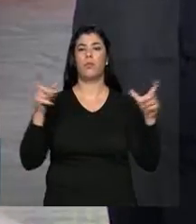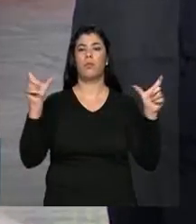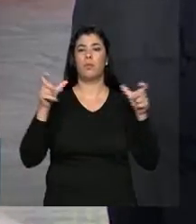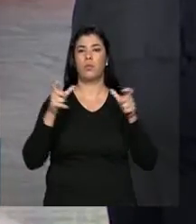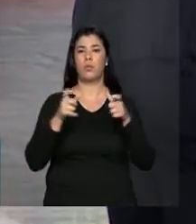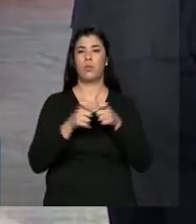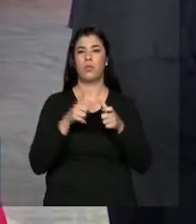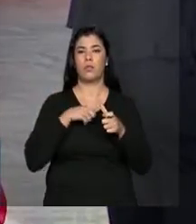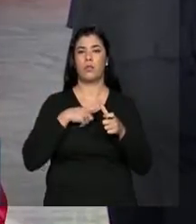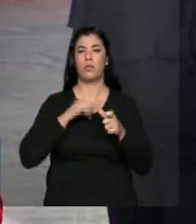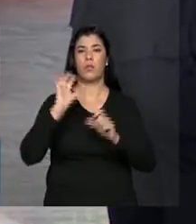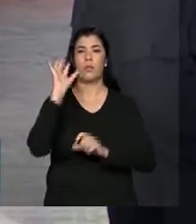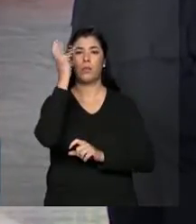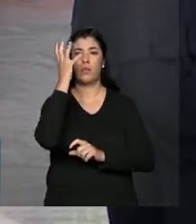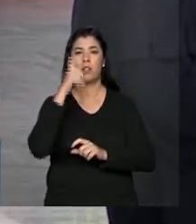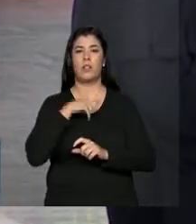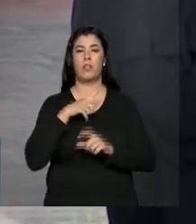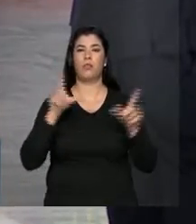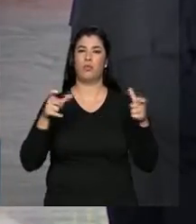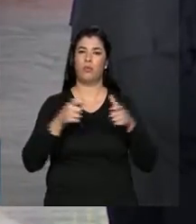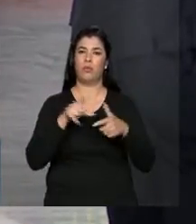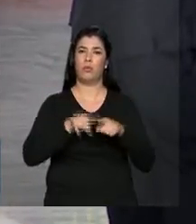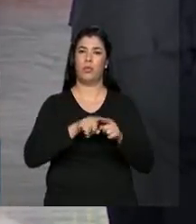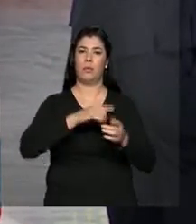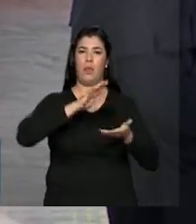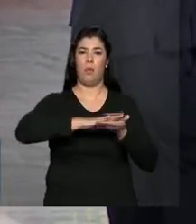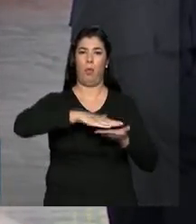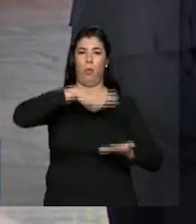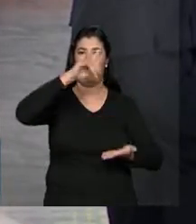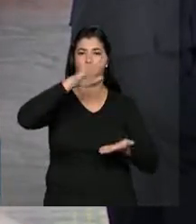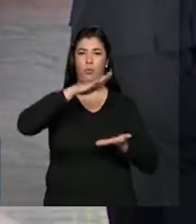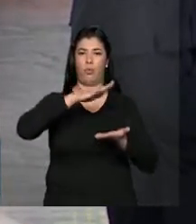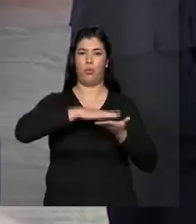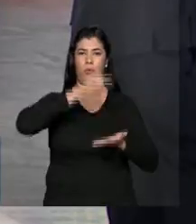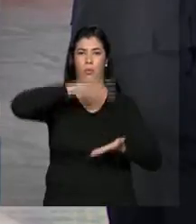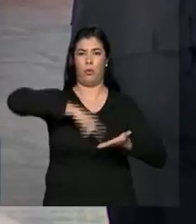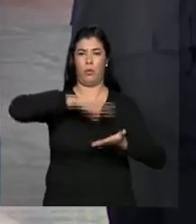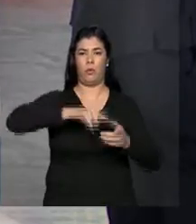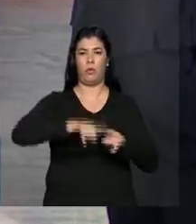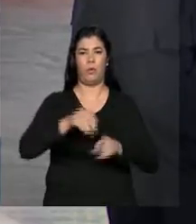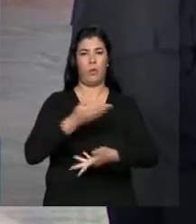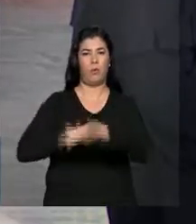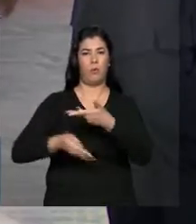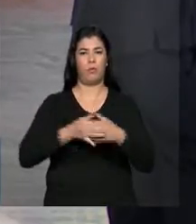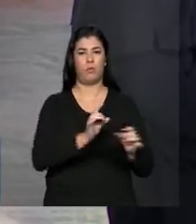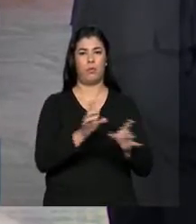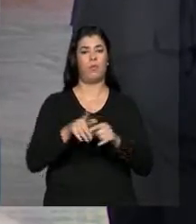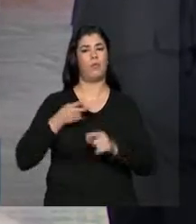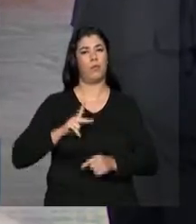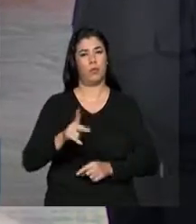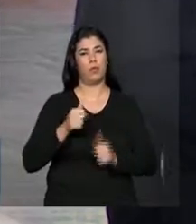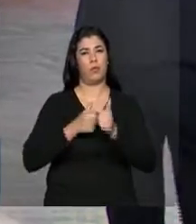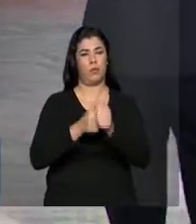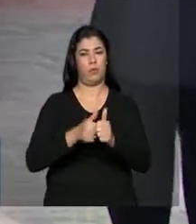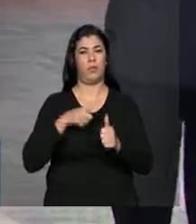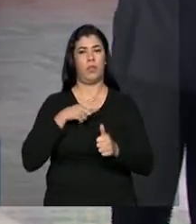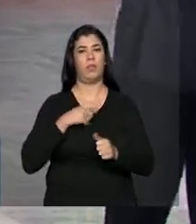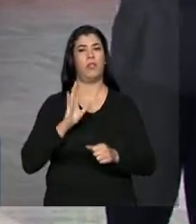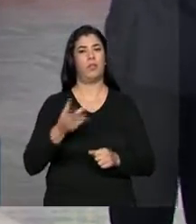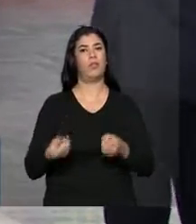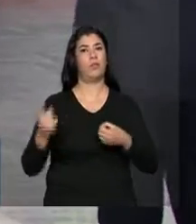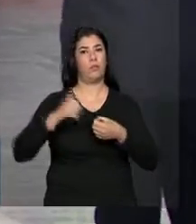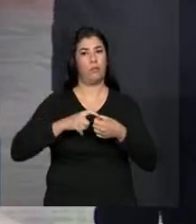do tempo passa pela redução da papelada e também por mais transparência nas trocas comerciais. Vamos continuar aqui acompanhando. Dentro